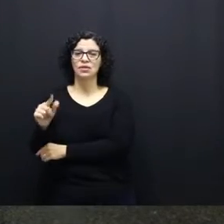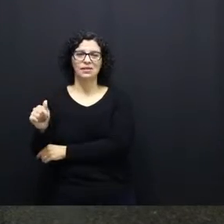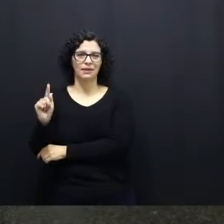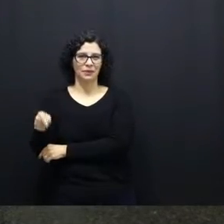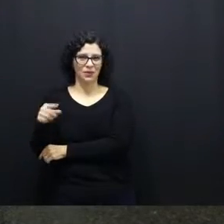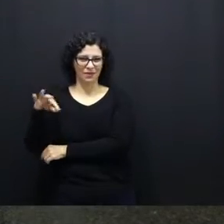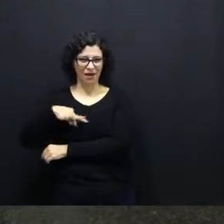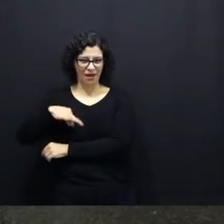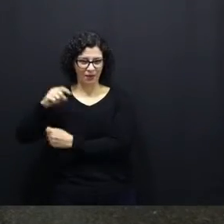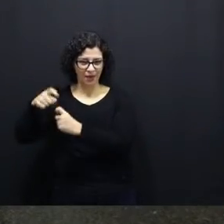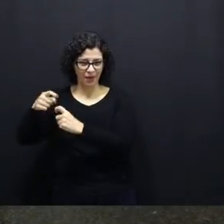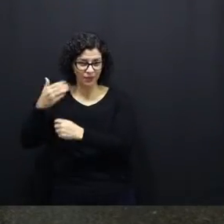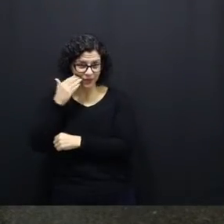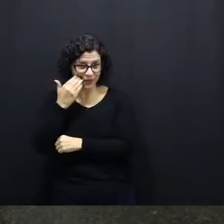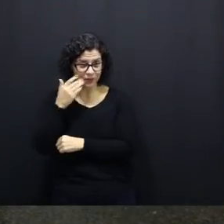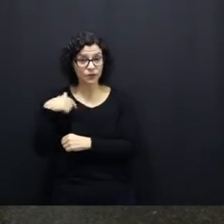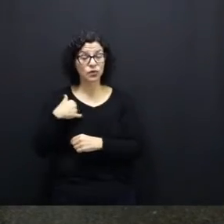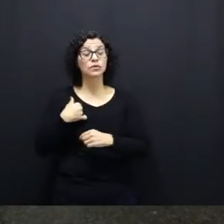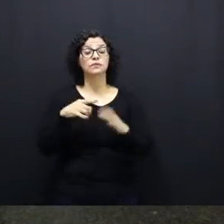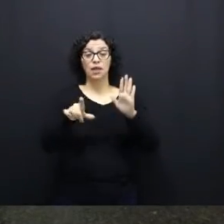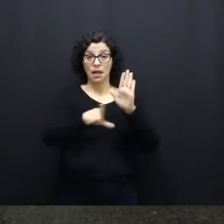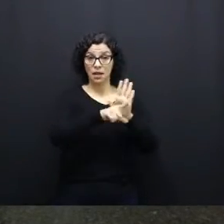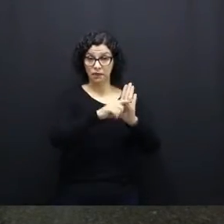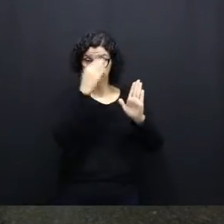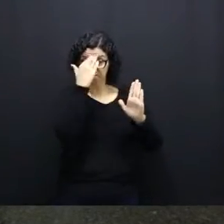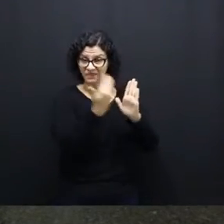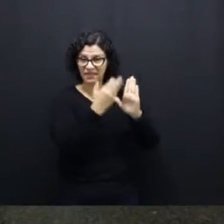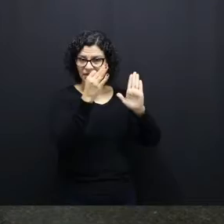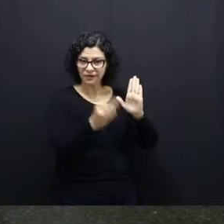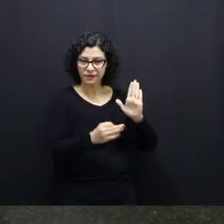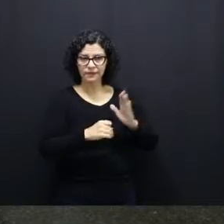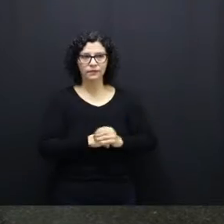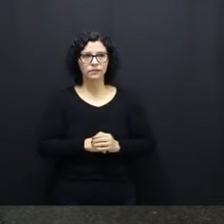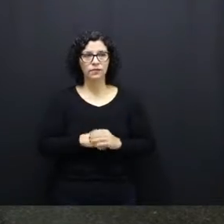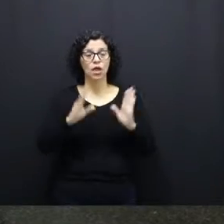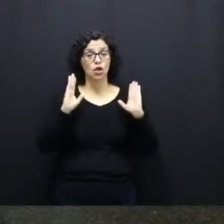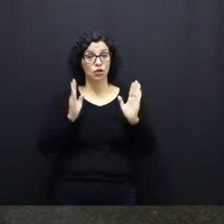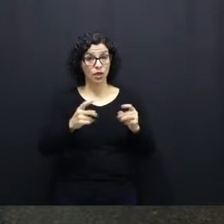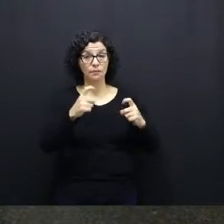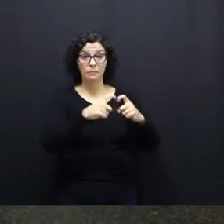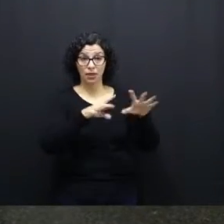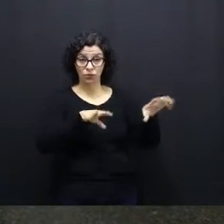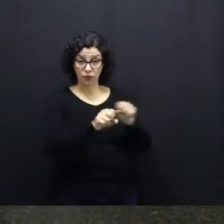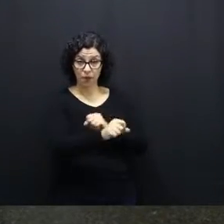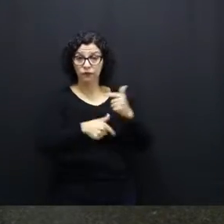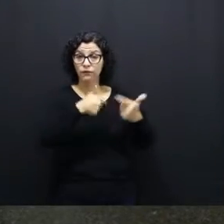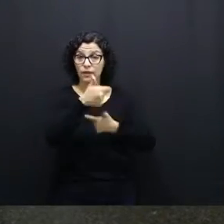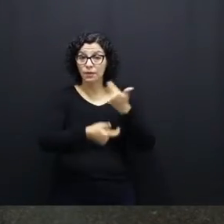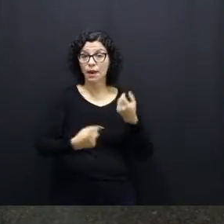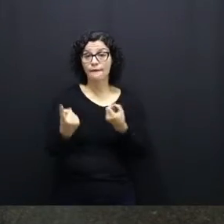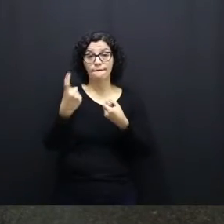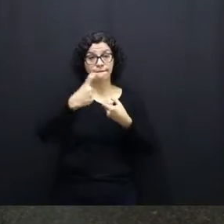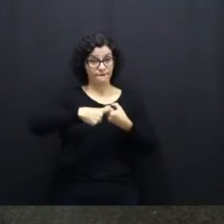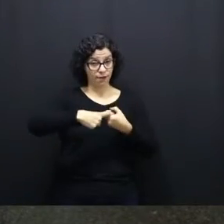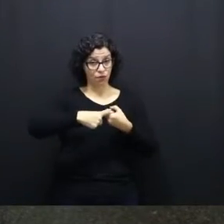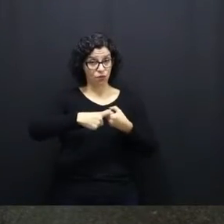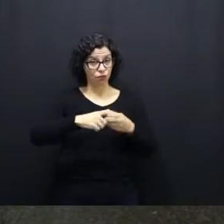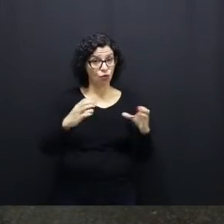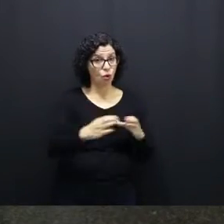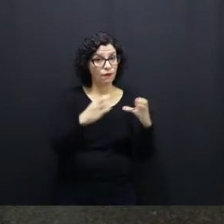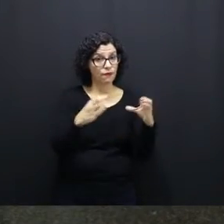outras formas de trabalho é uma forma legítima legal ele já é um médico vai trabalhar no vínculo com a comunidade